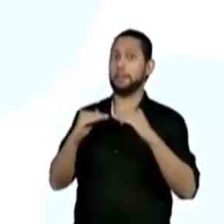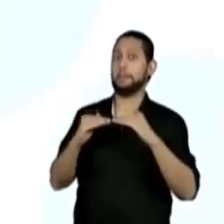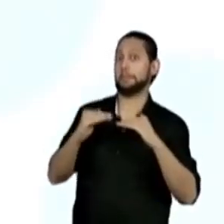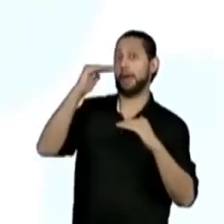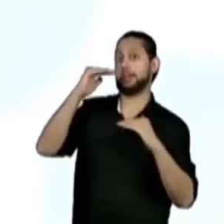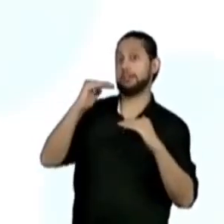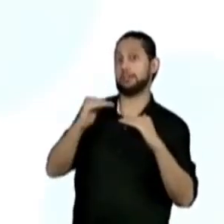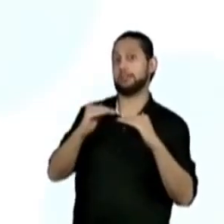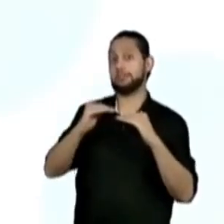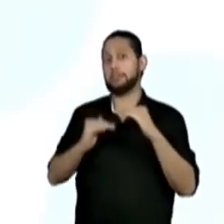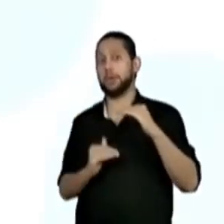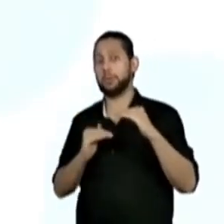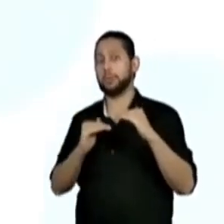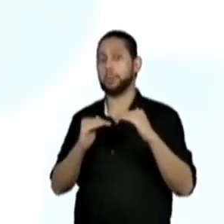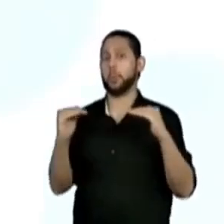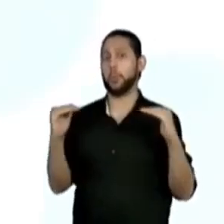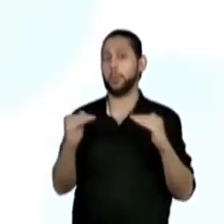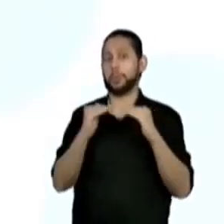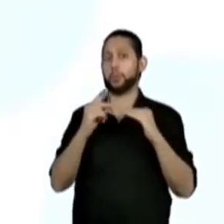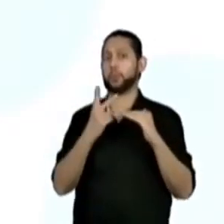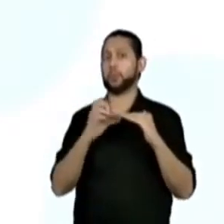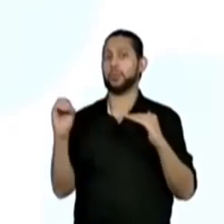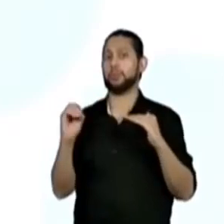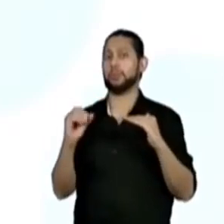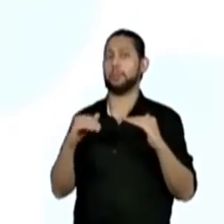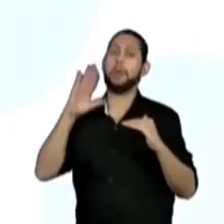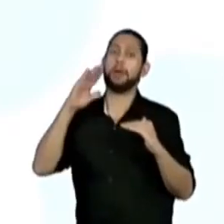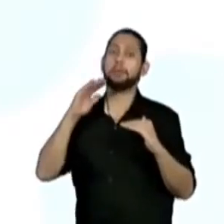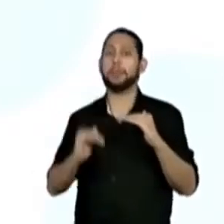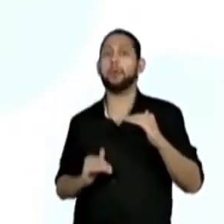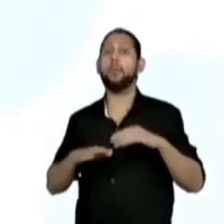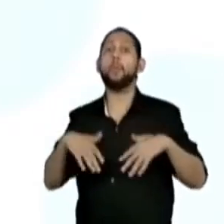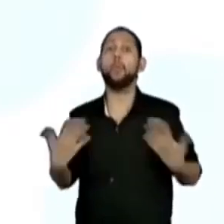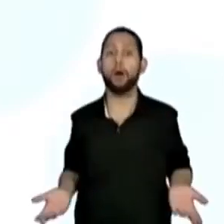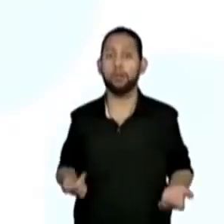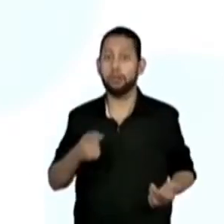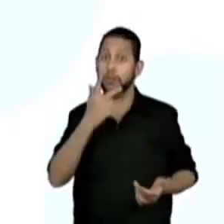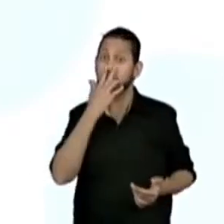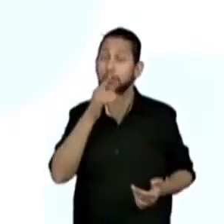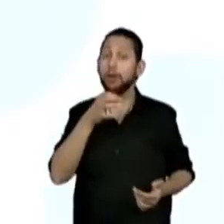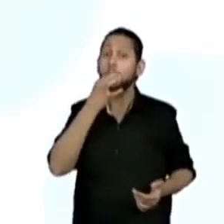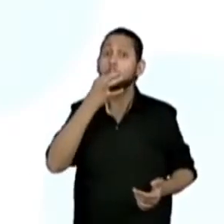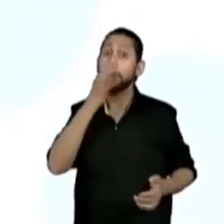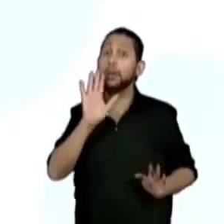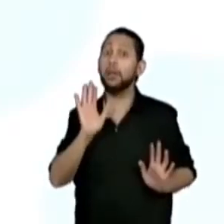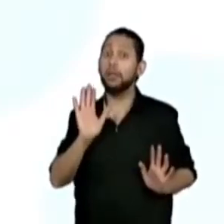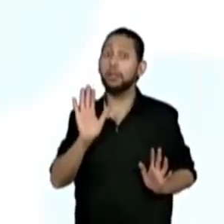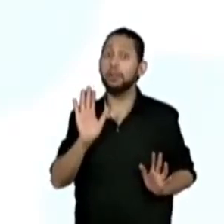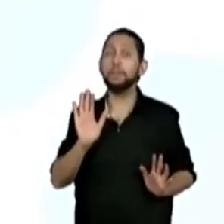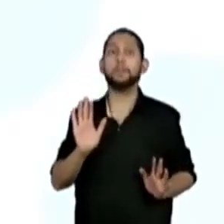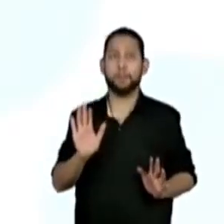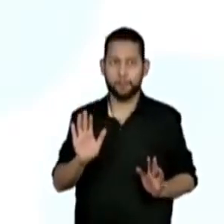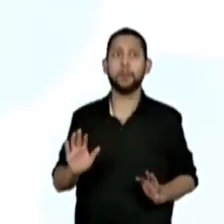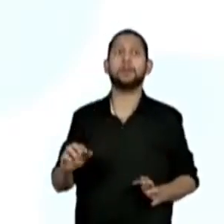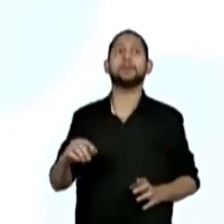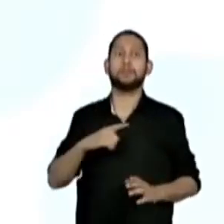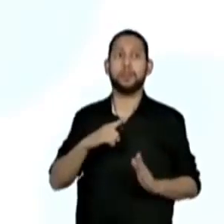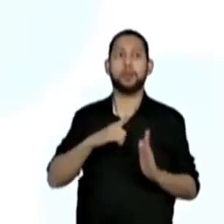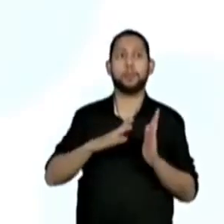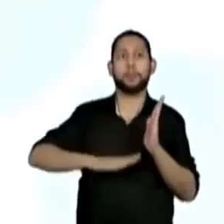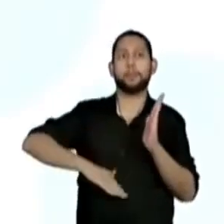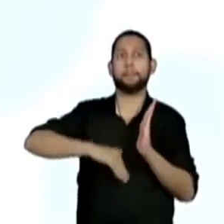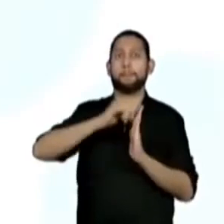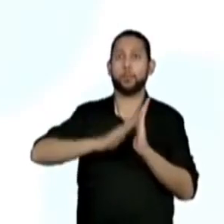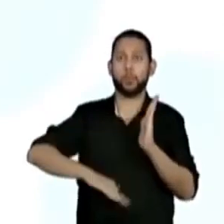200 anos o que você aluno doto ano responderia a senora Célia